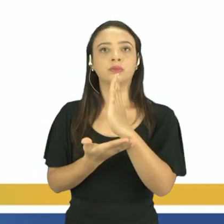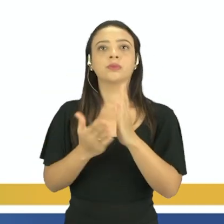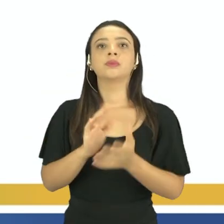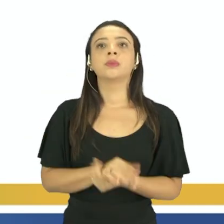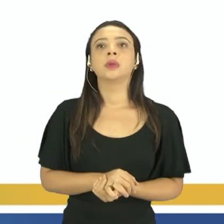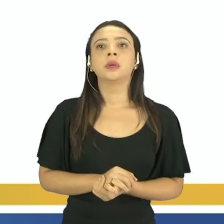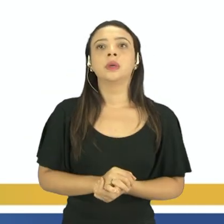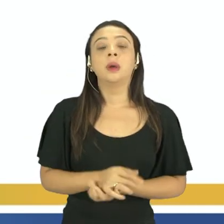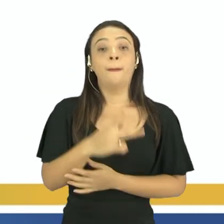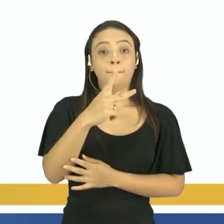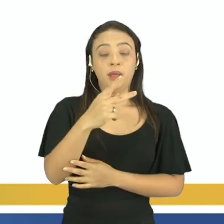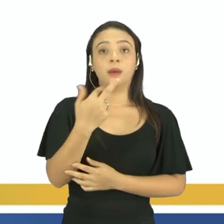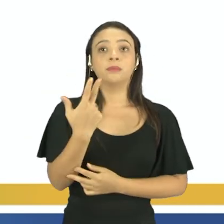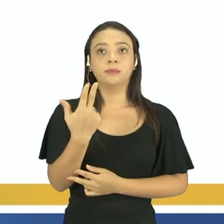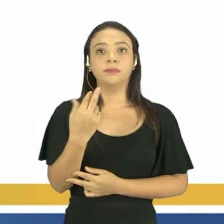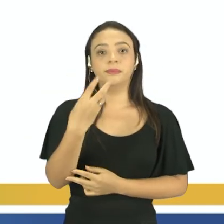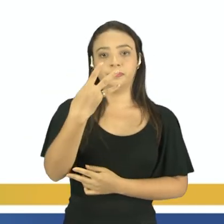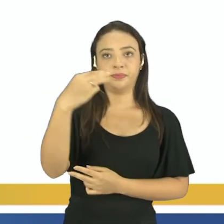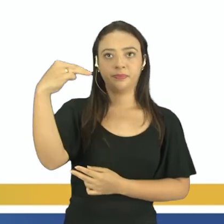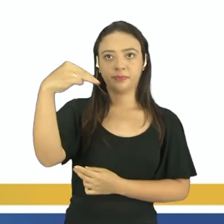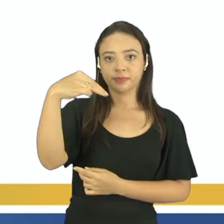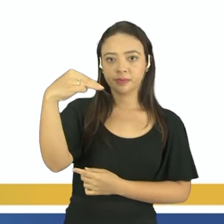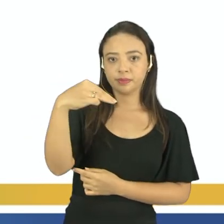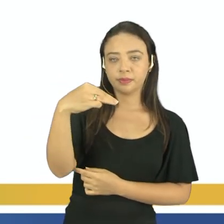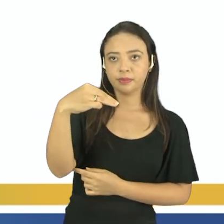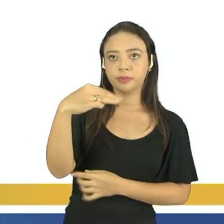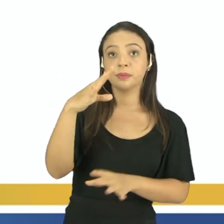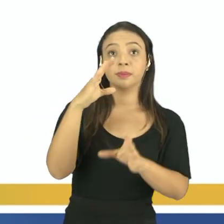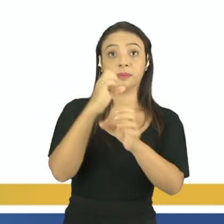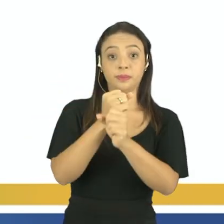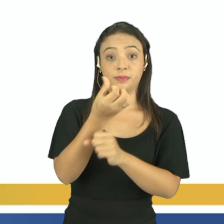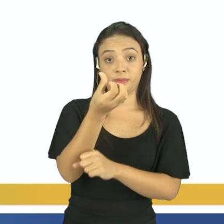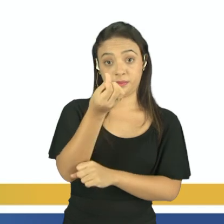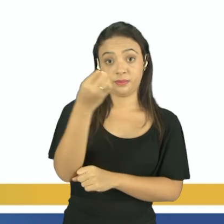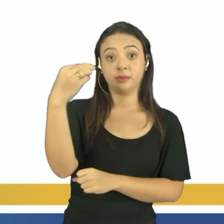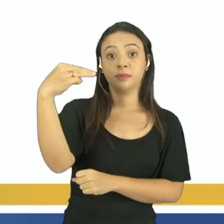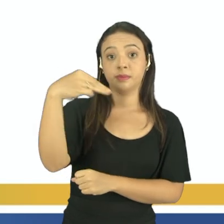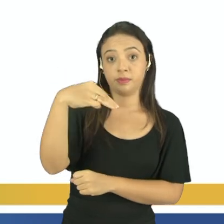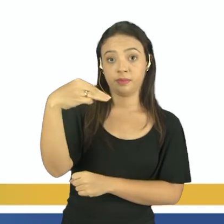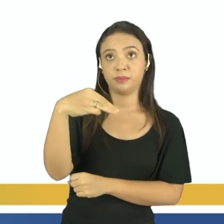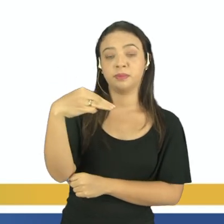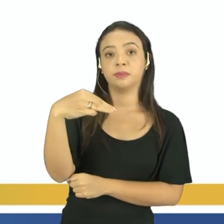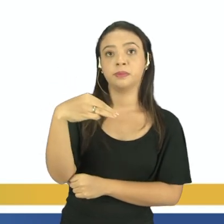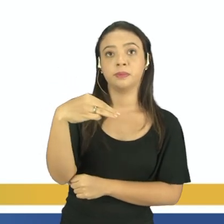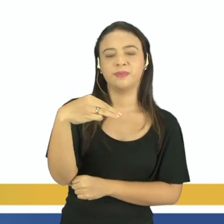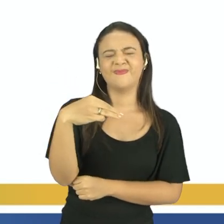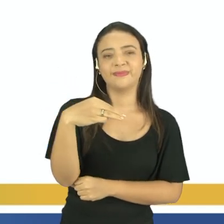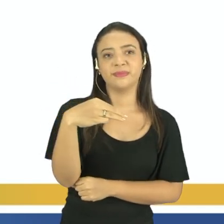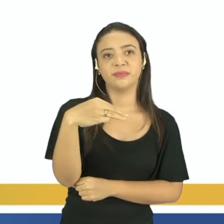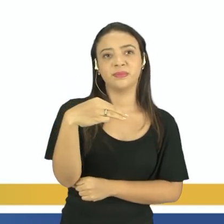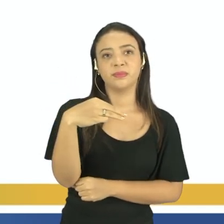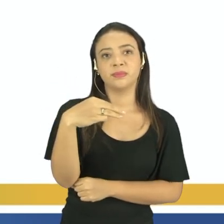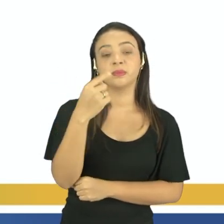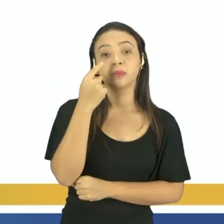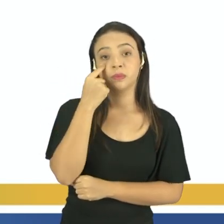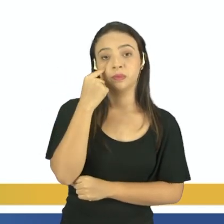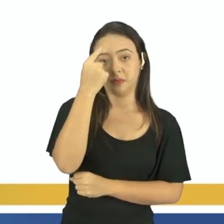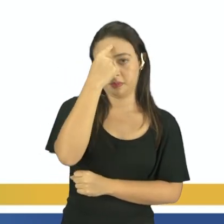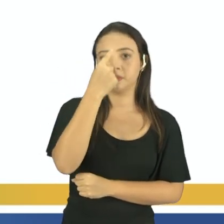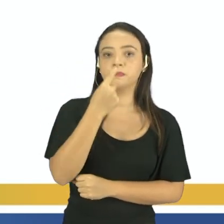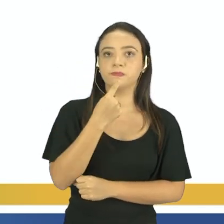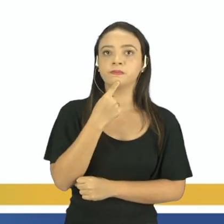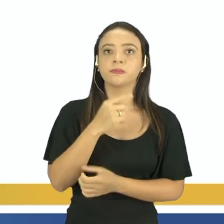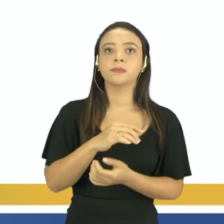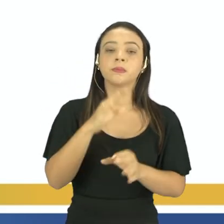pesão, igual a 3 metros da cerca, mais 6 metros aí, né, lá em cima, observem aí na